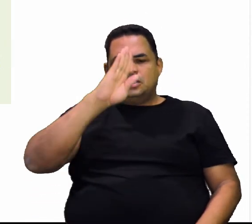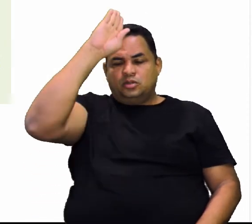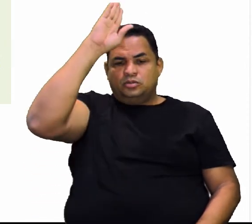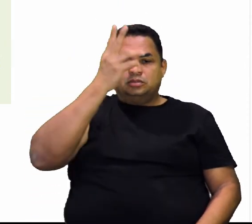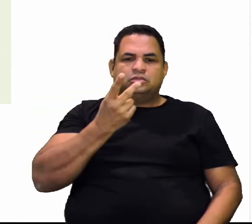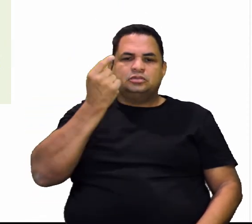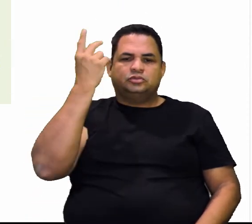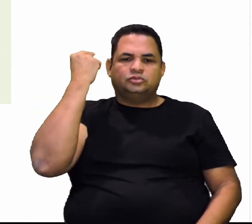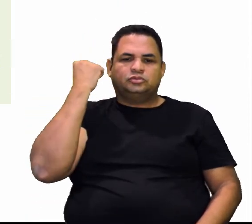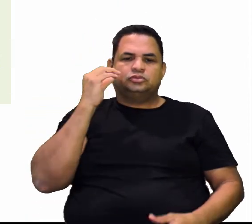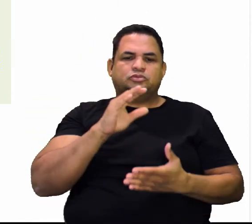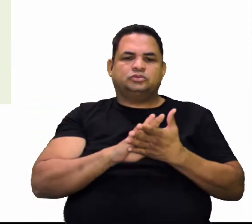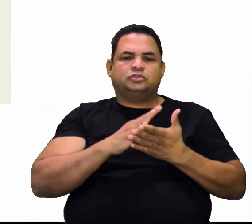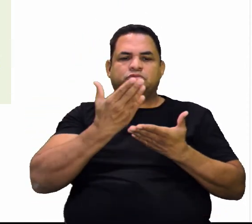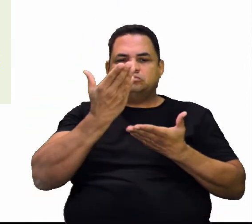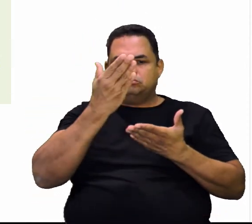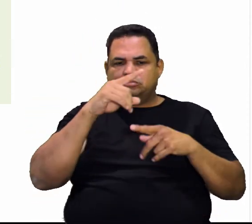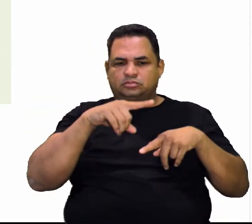toda a matéria aí.